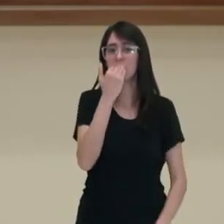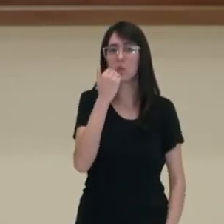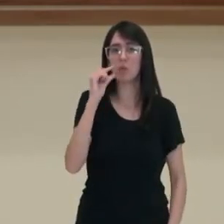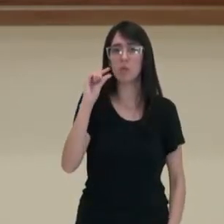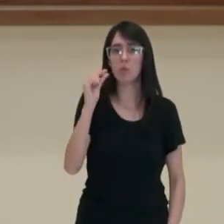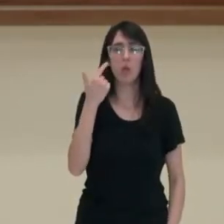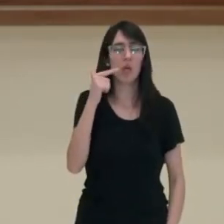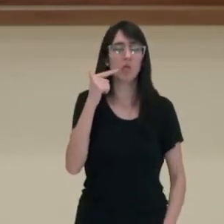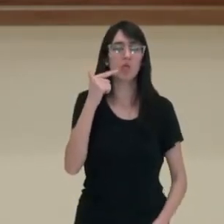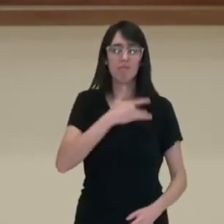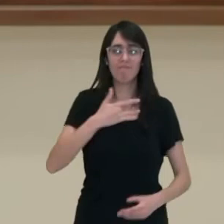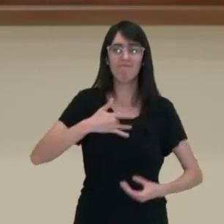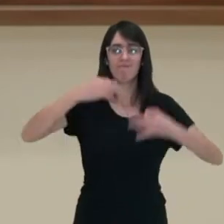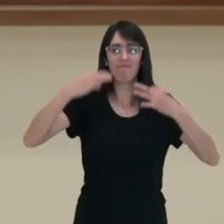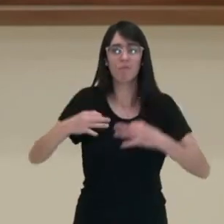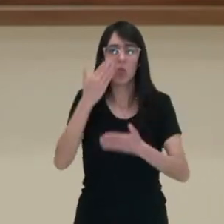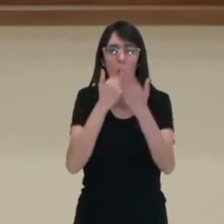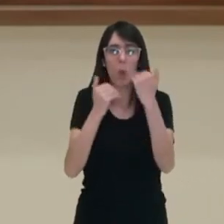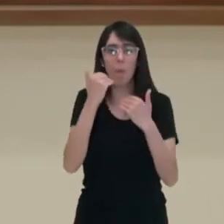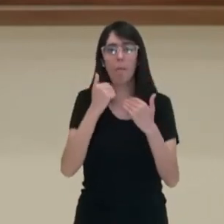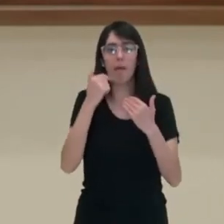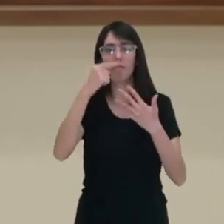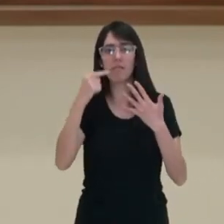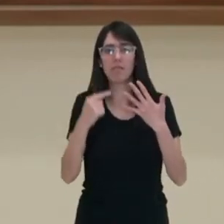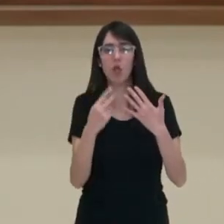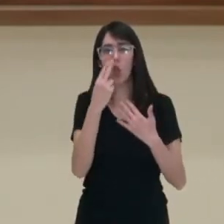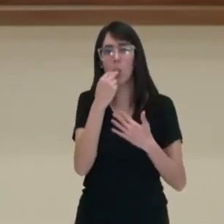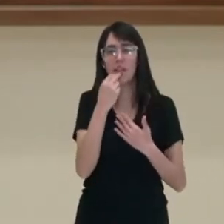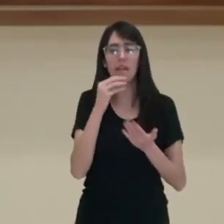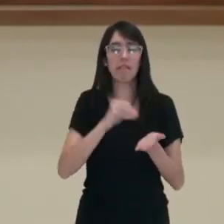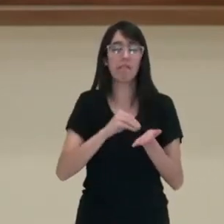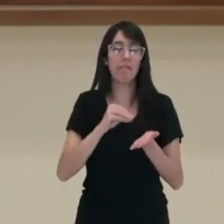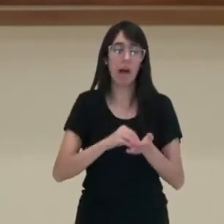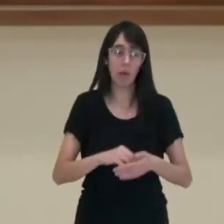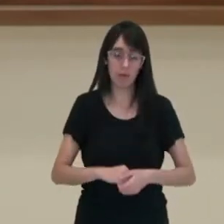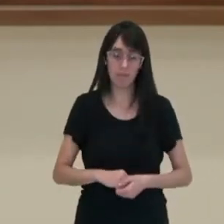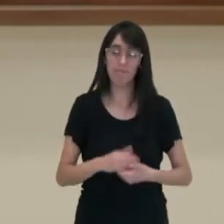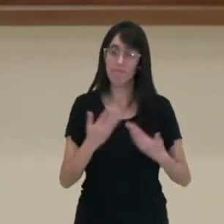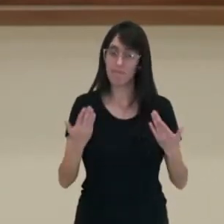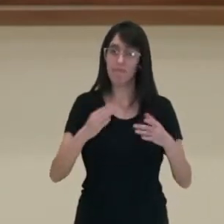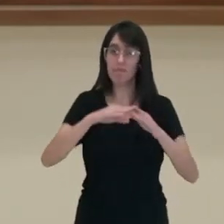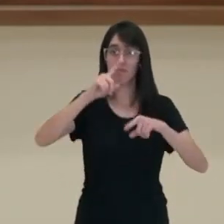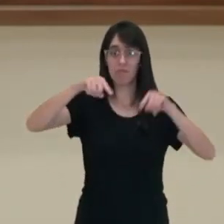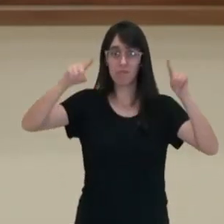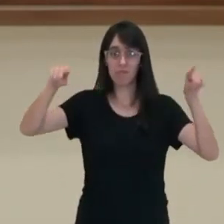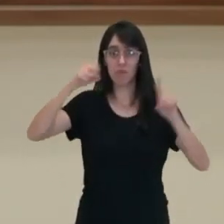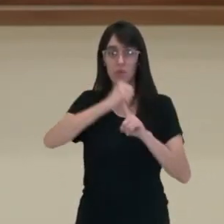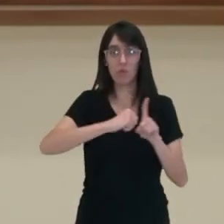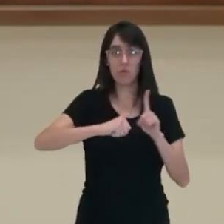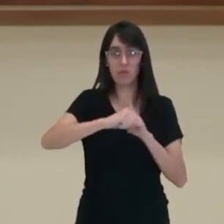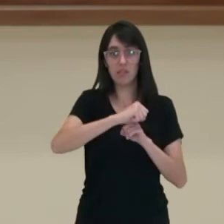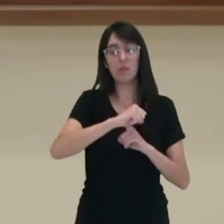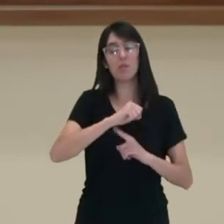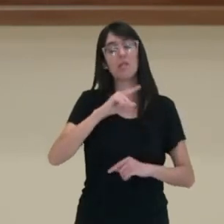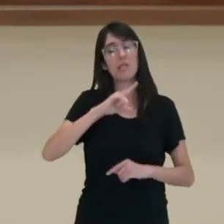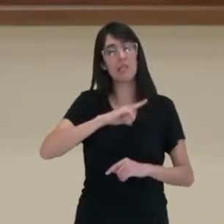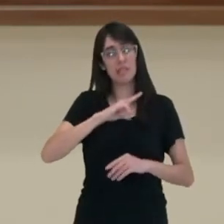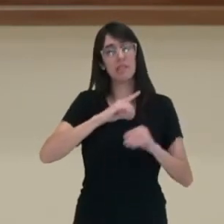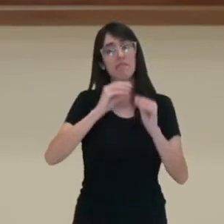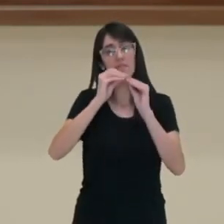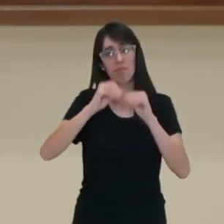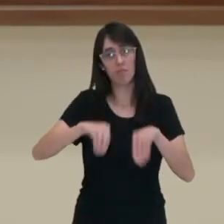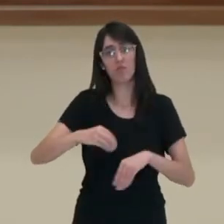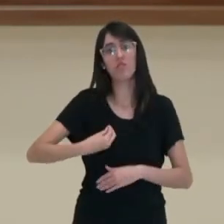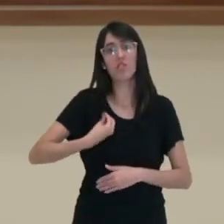os nutrientes. Então, veja, as desigualdades sociais, elas vão afetando o sujeito até mesmo na formação dos